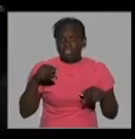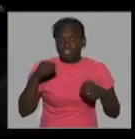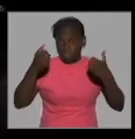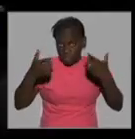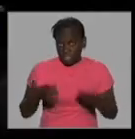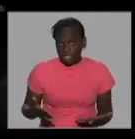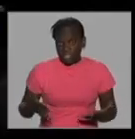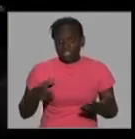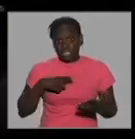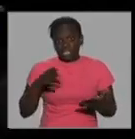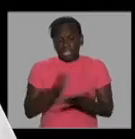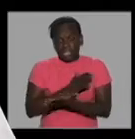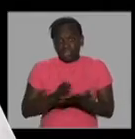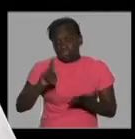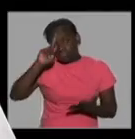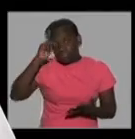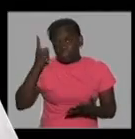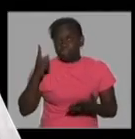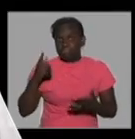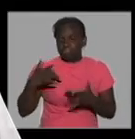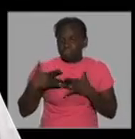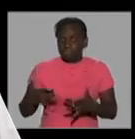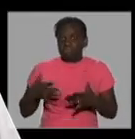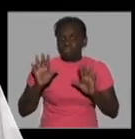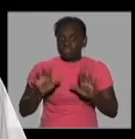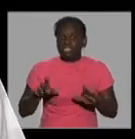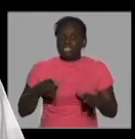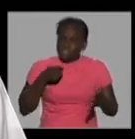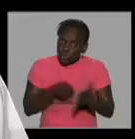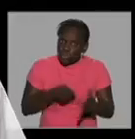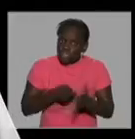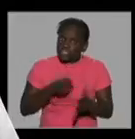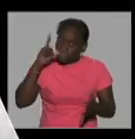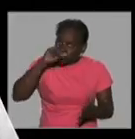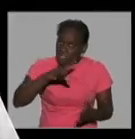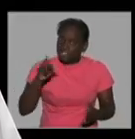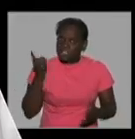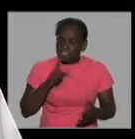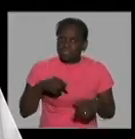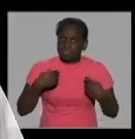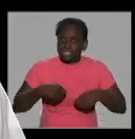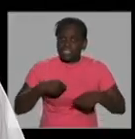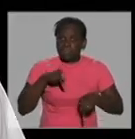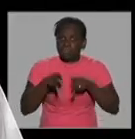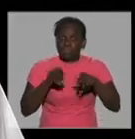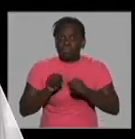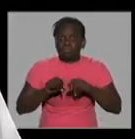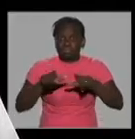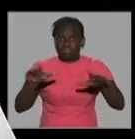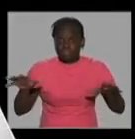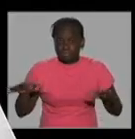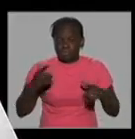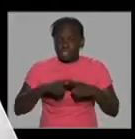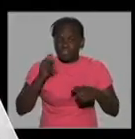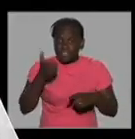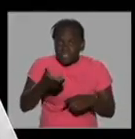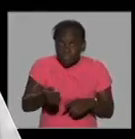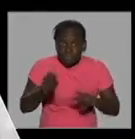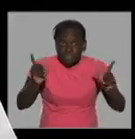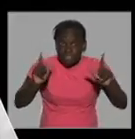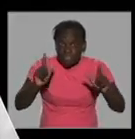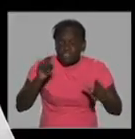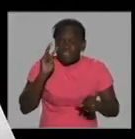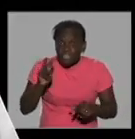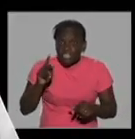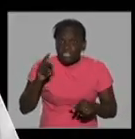ser abordada. A gente tem algumas iniciativas, só que ainda tem uma luta muito grande para a gente ficar mais popular, a gente ligar a TV e ver personagens feitos no